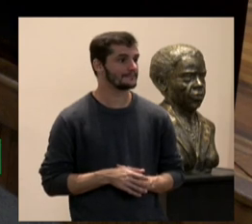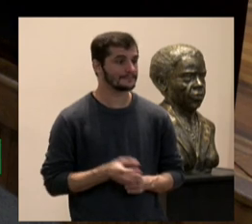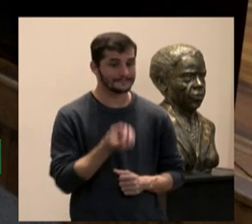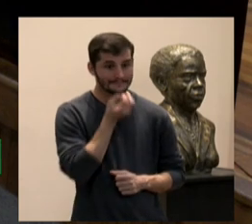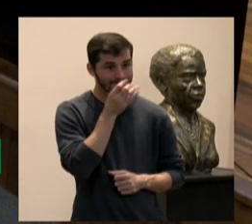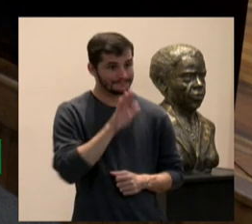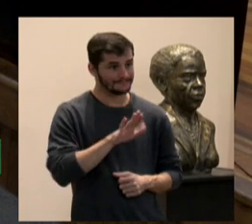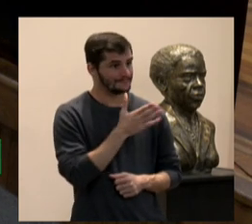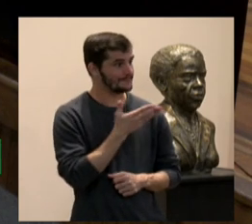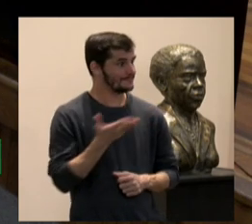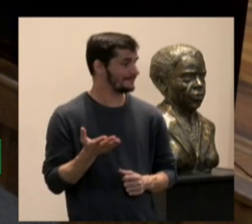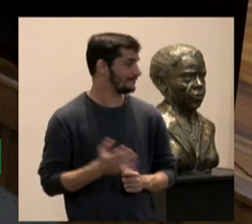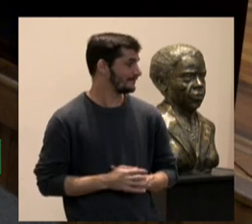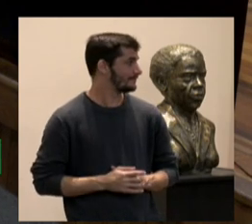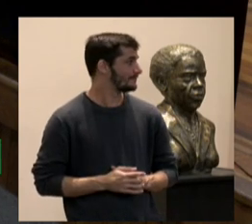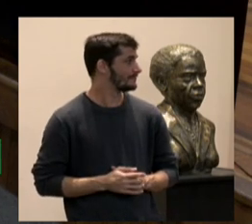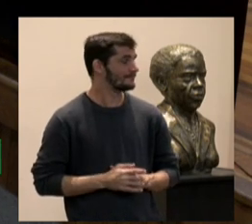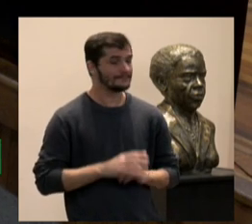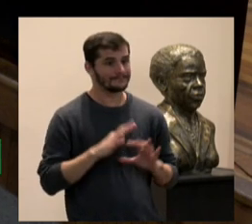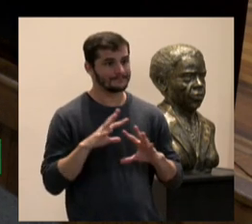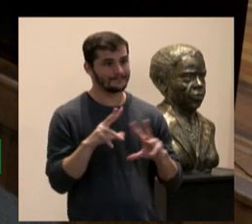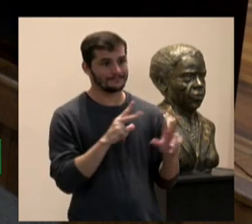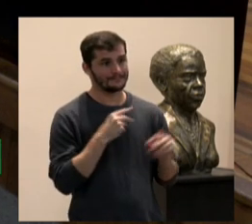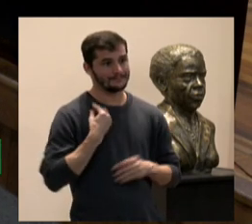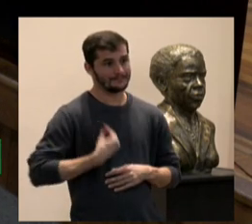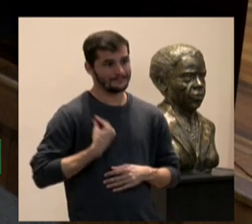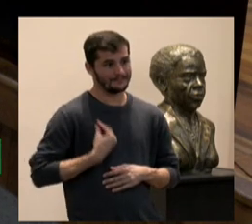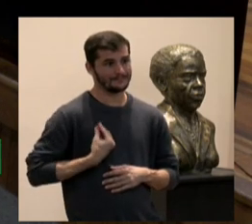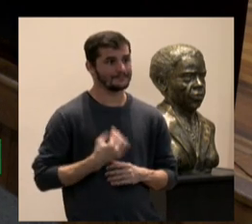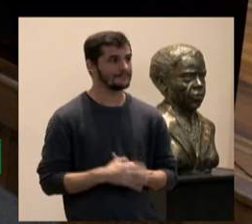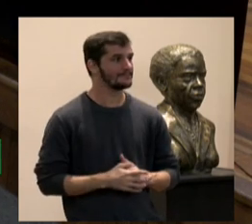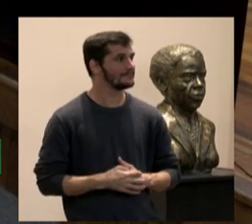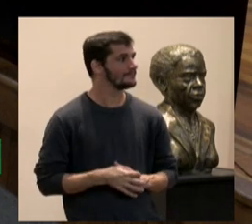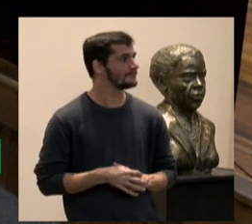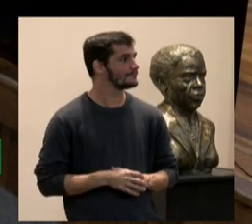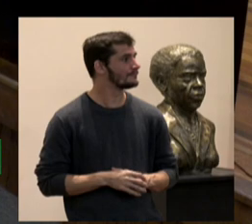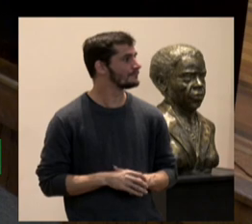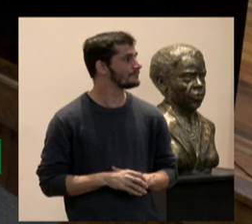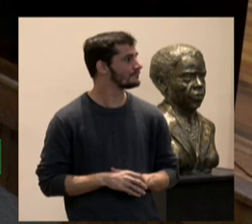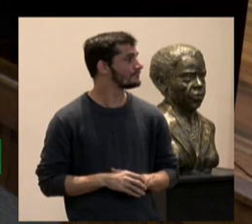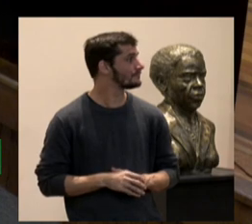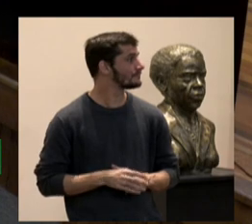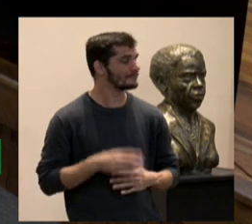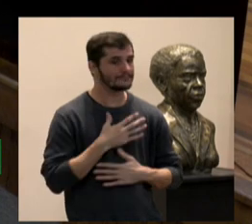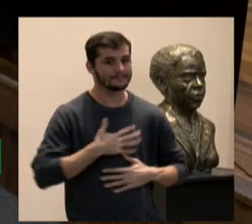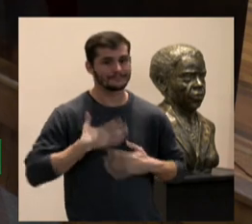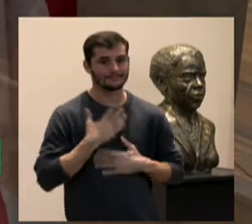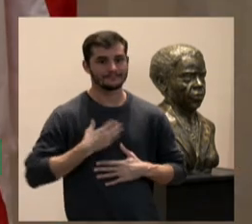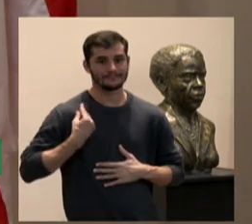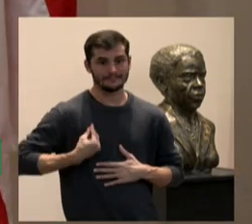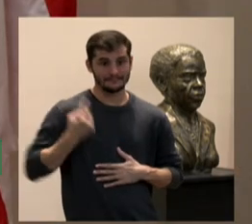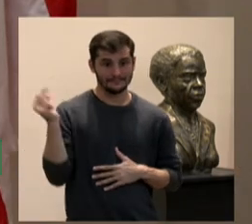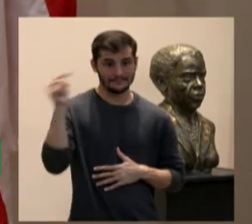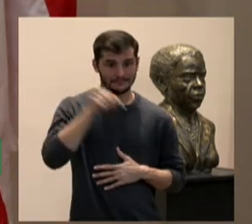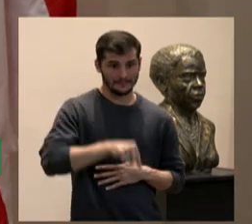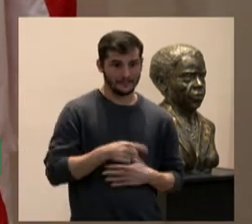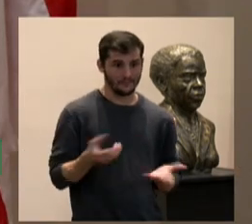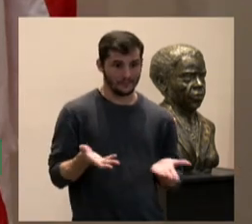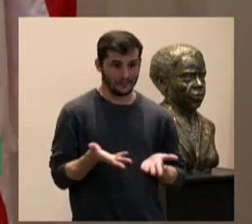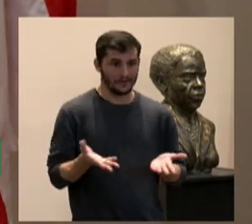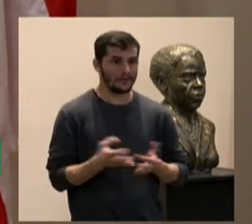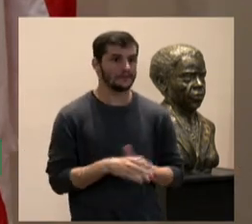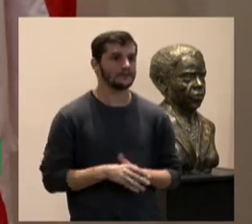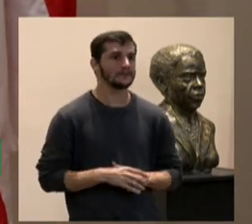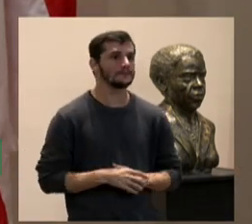Boa tarde a todas as pessoas. É um prazer imenso estar aqui hoje